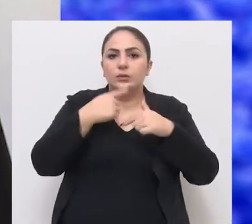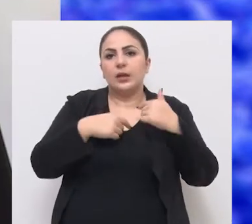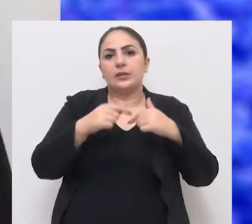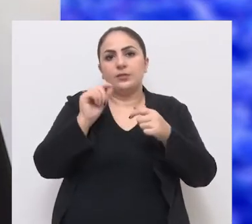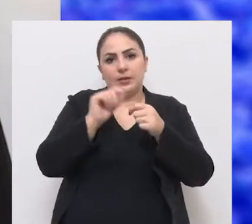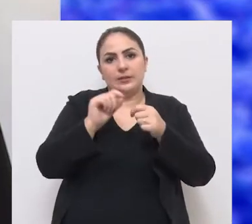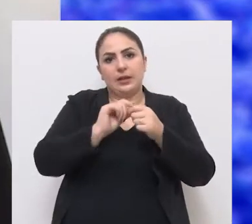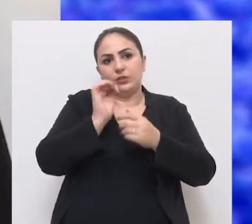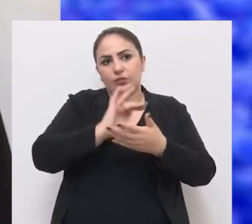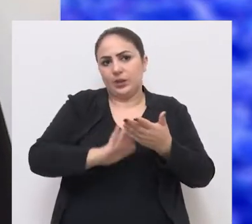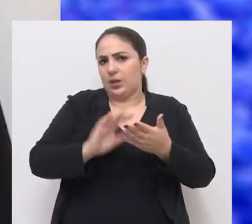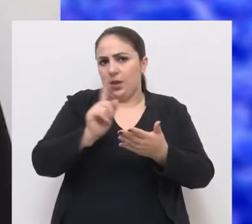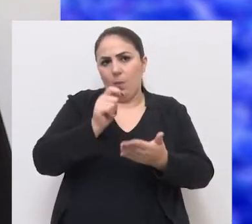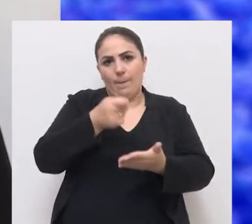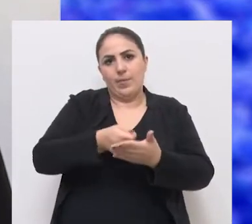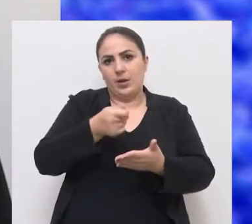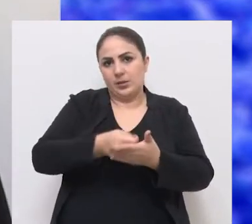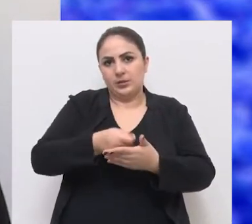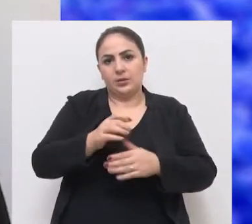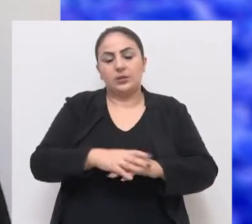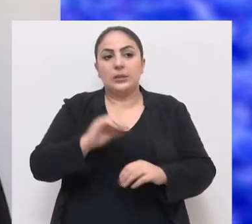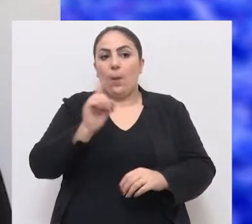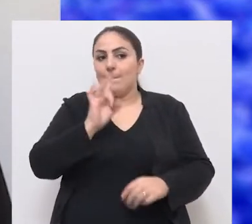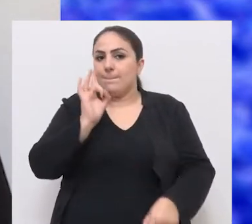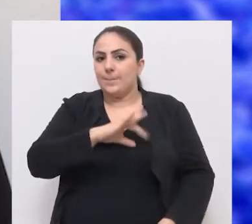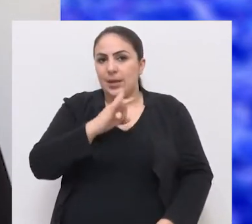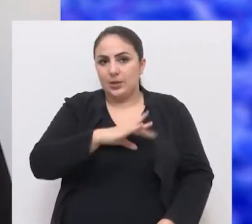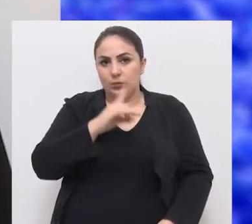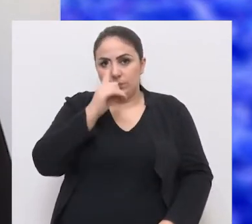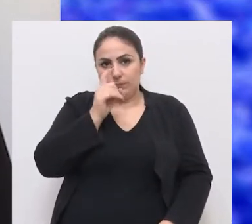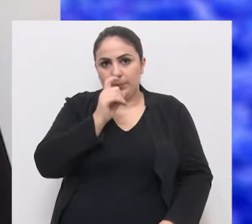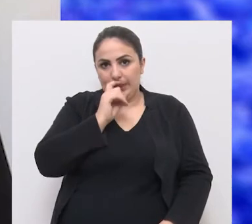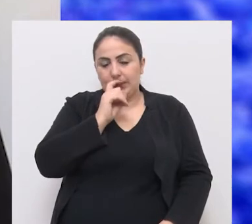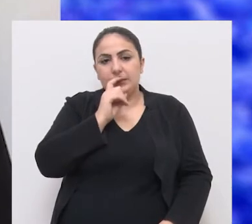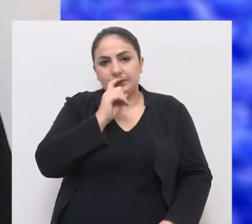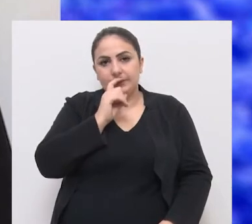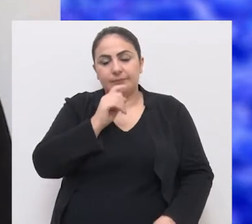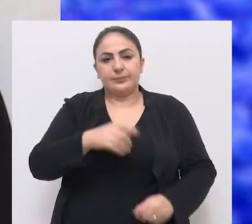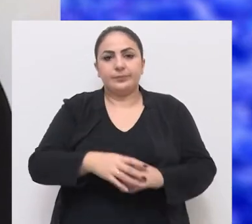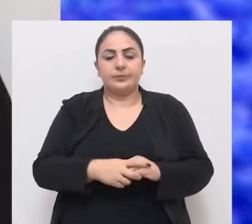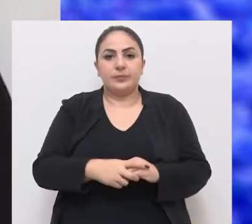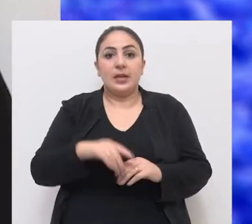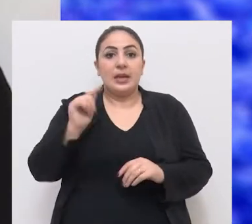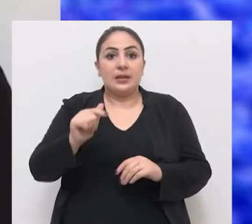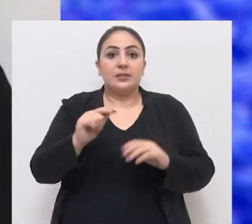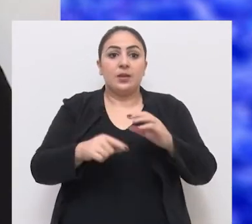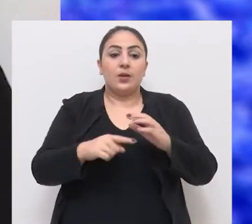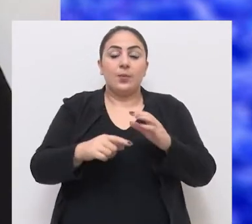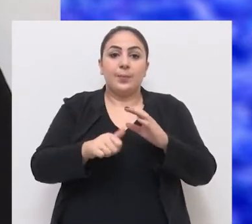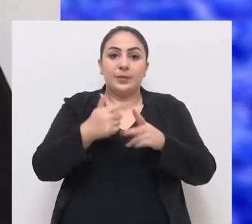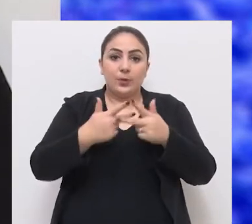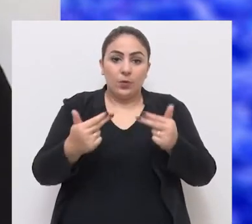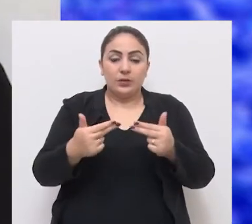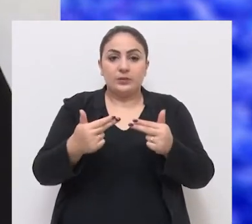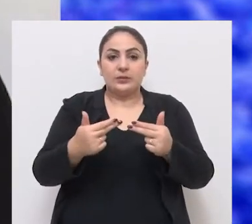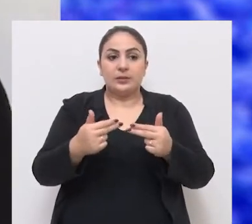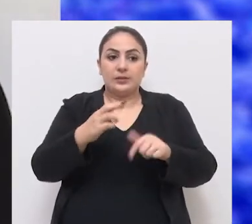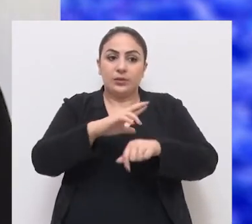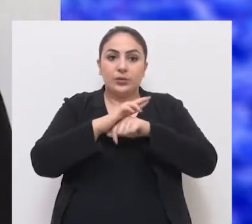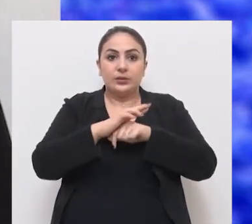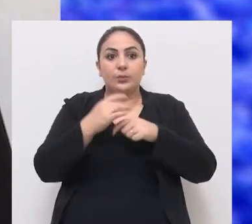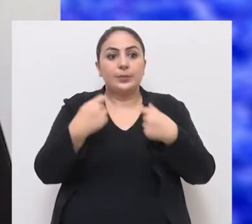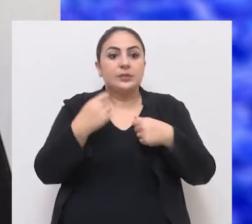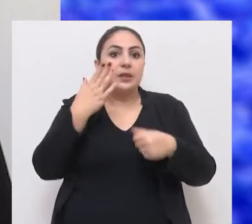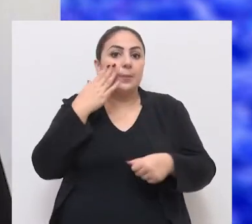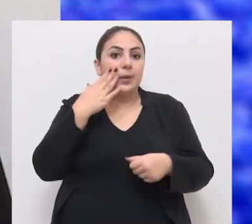vontade de cumprir a ordem, não por obrigação, não por medo dos pais, tá? Esse é o princípio da segurança. Então, eu tenho que estar